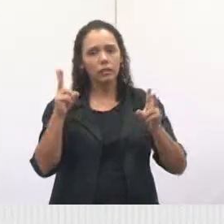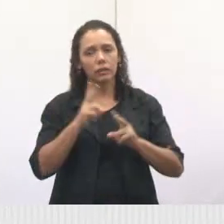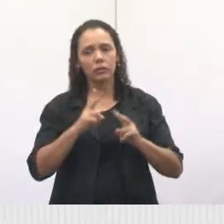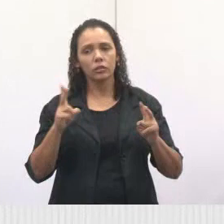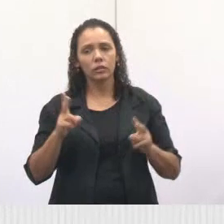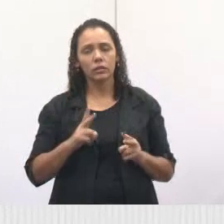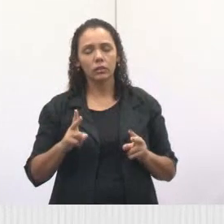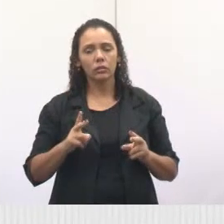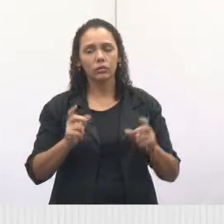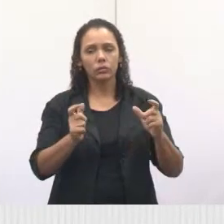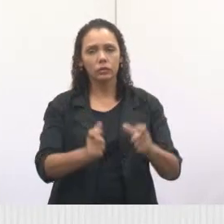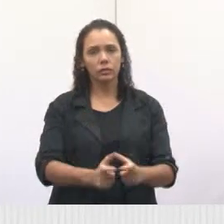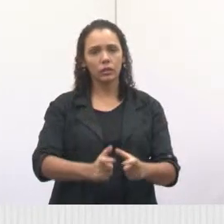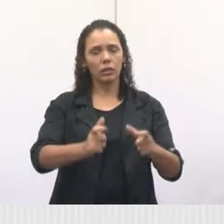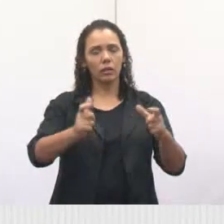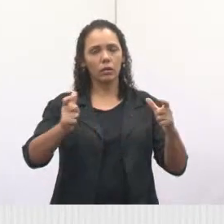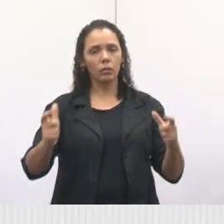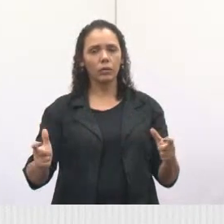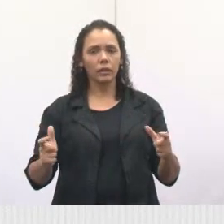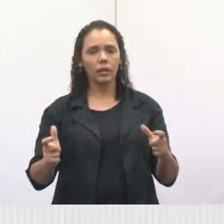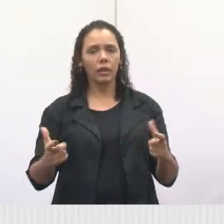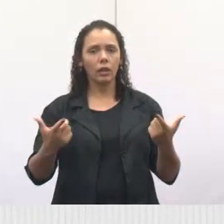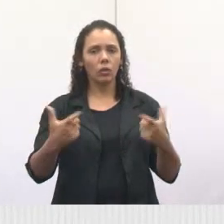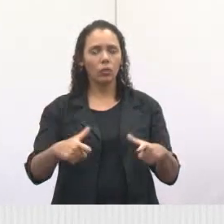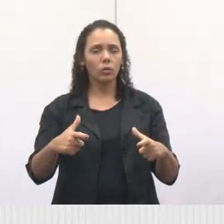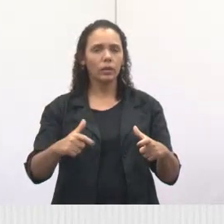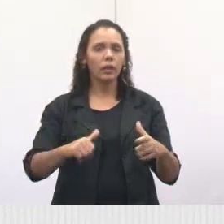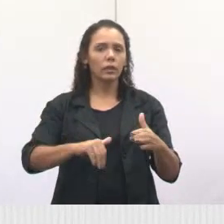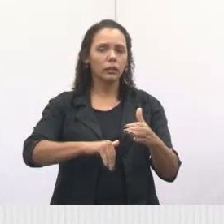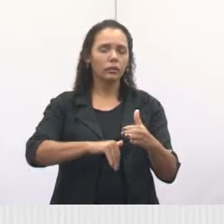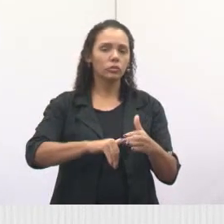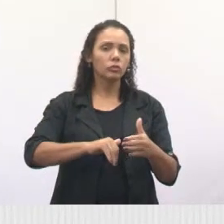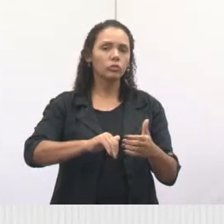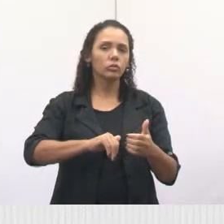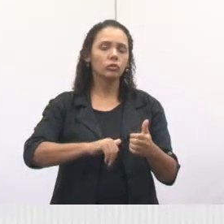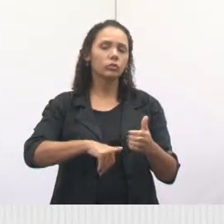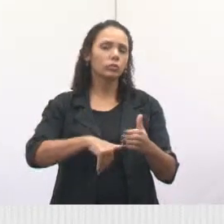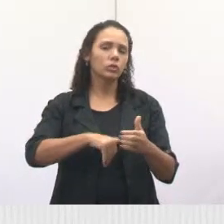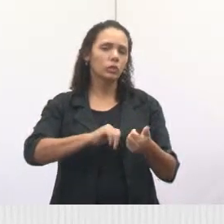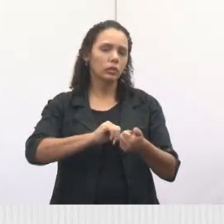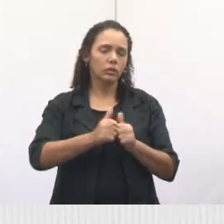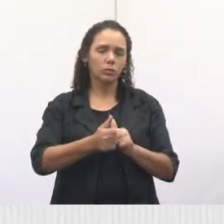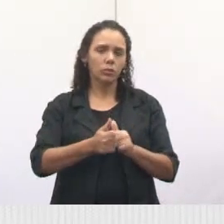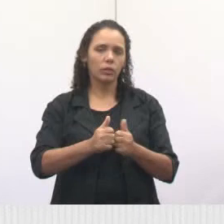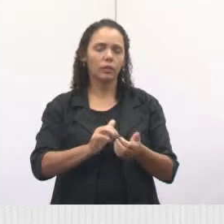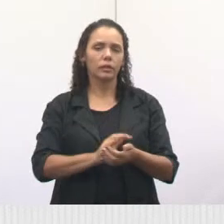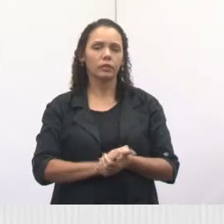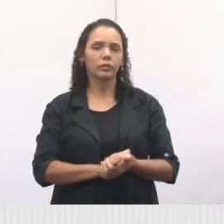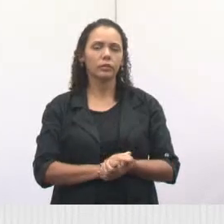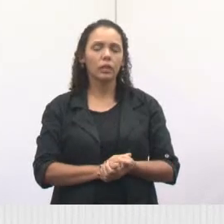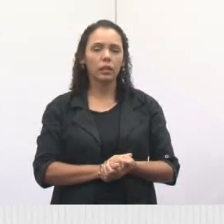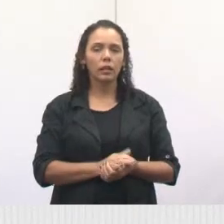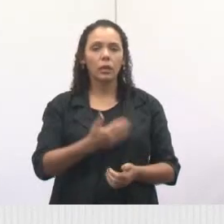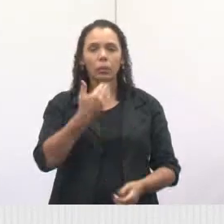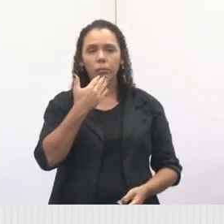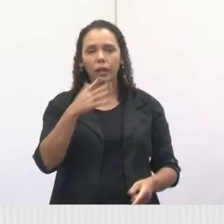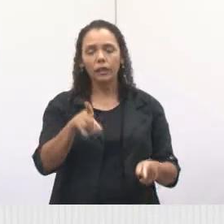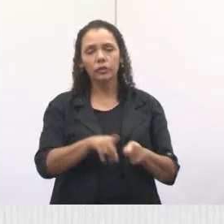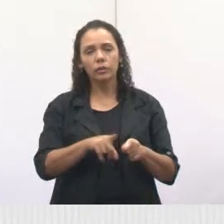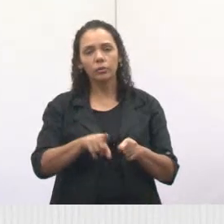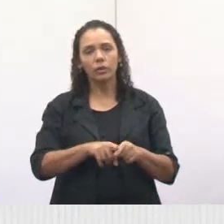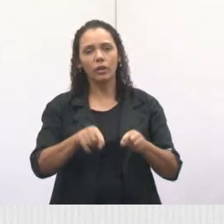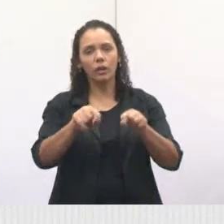aí o salão de jogos. Ela também pede uma piscina no Casa Viva